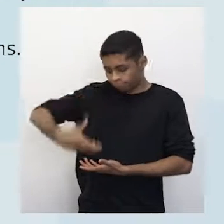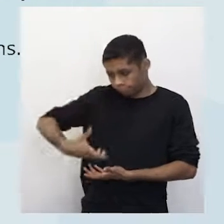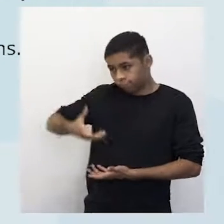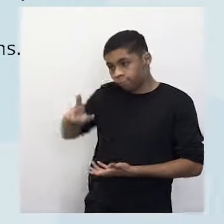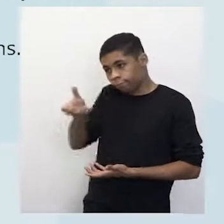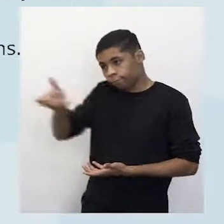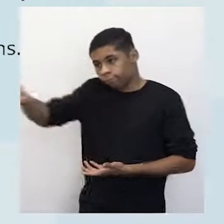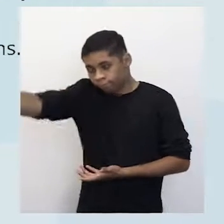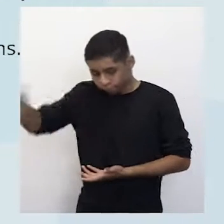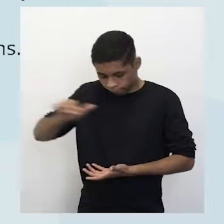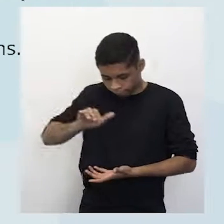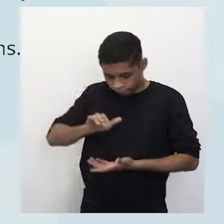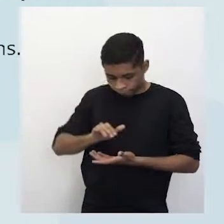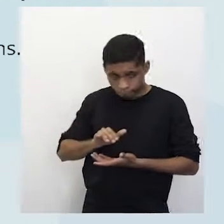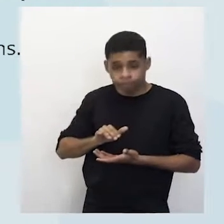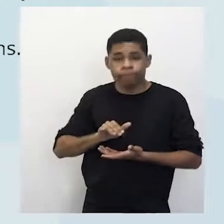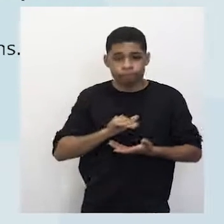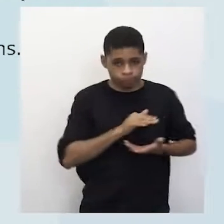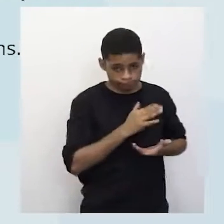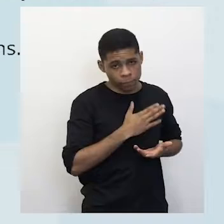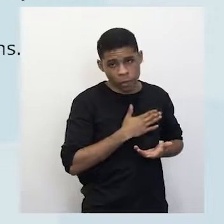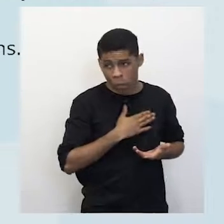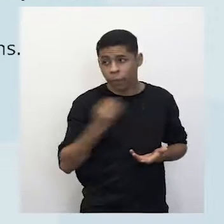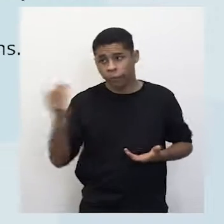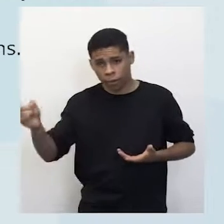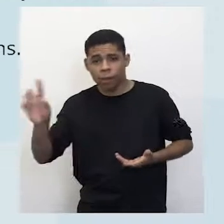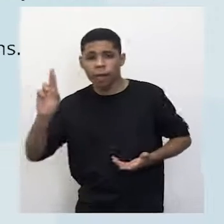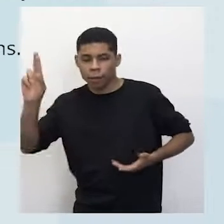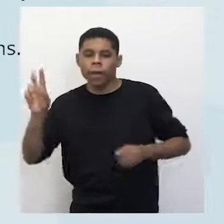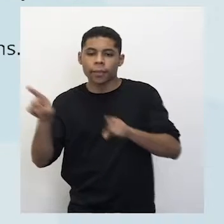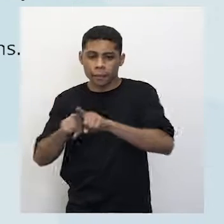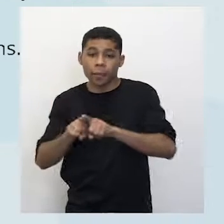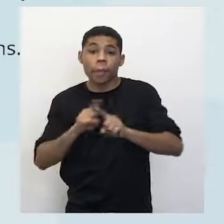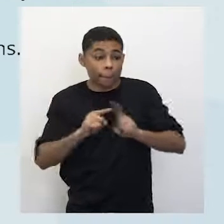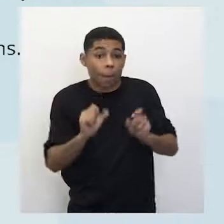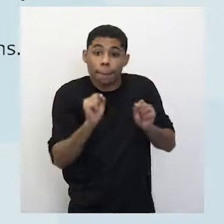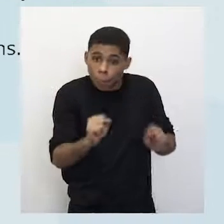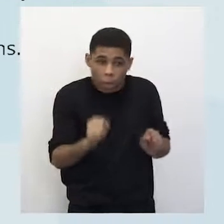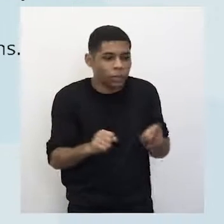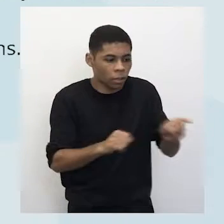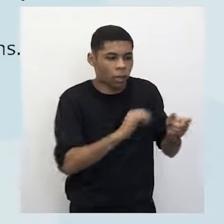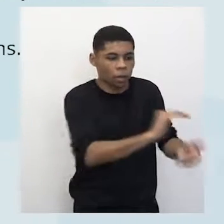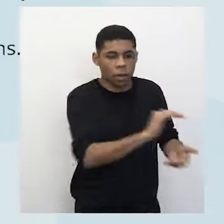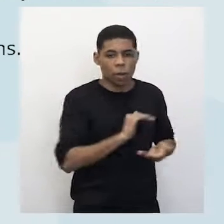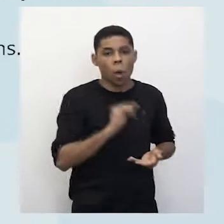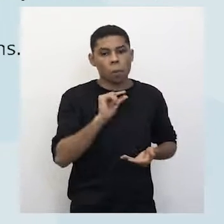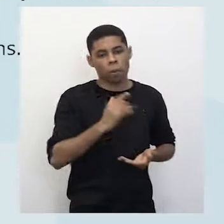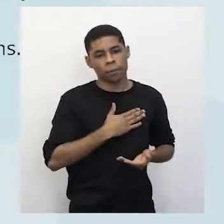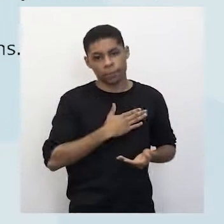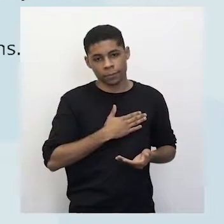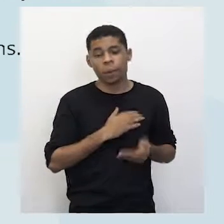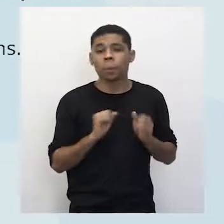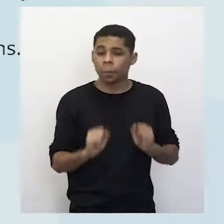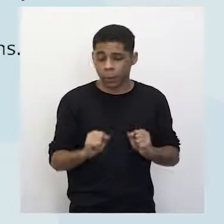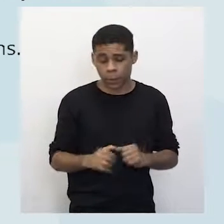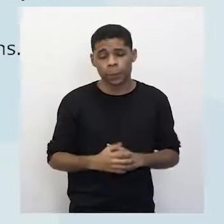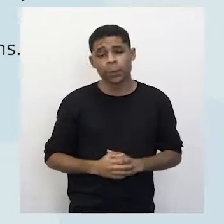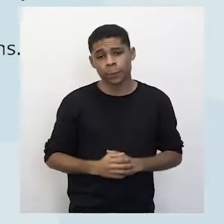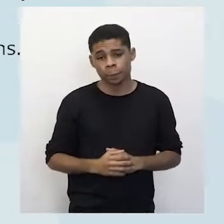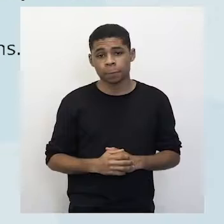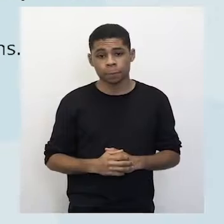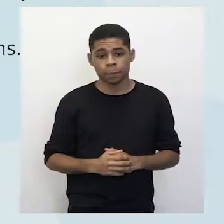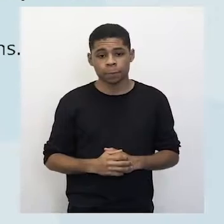feudal também, lembra lá do colonato, e as terras comunais, né? Terras comunais porque